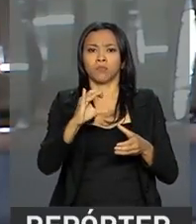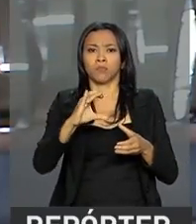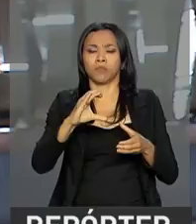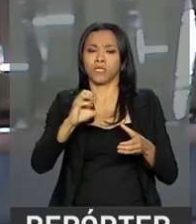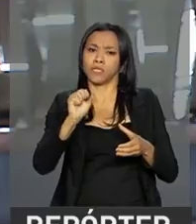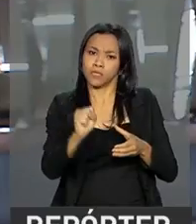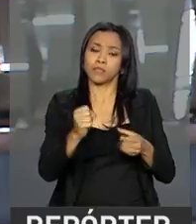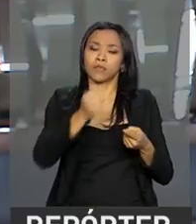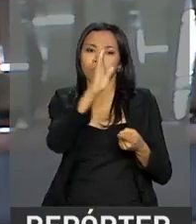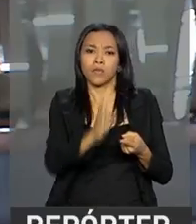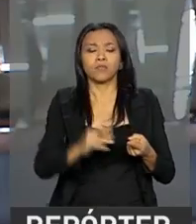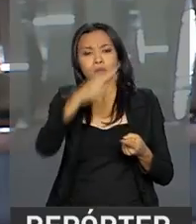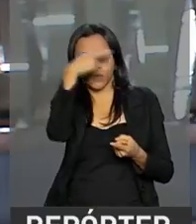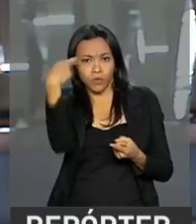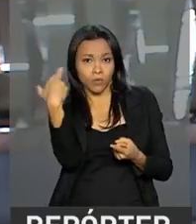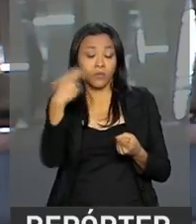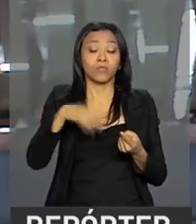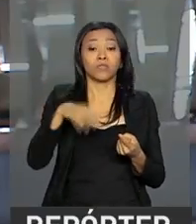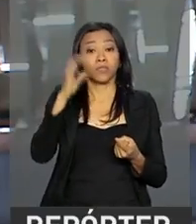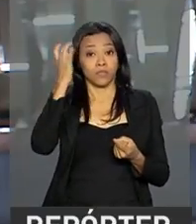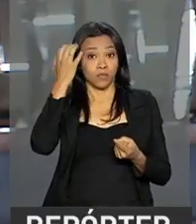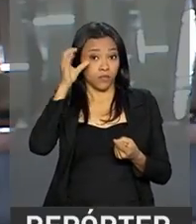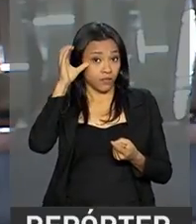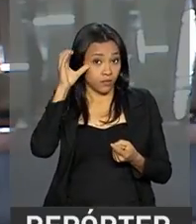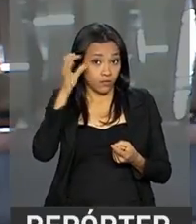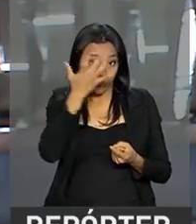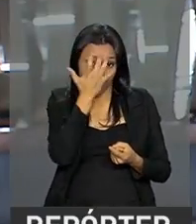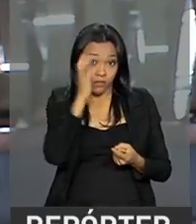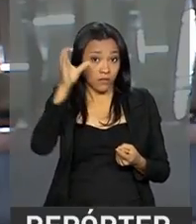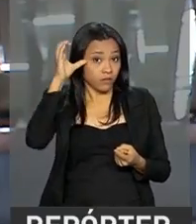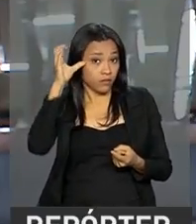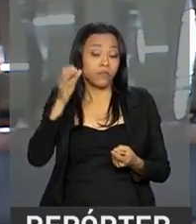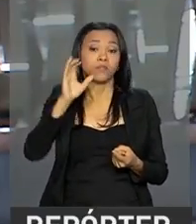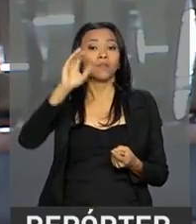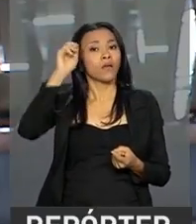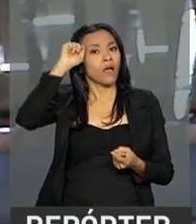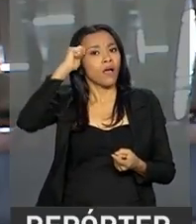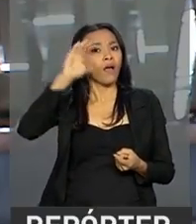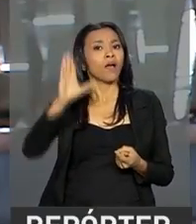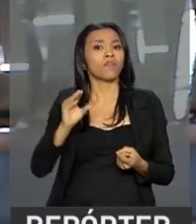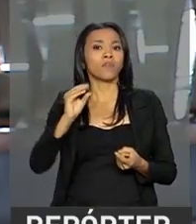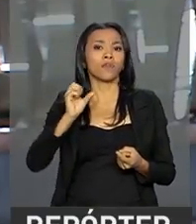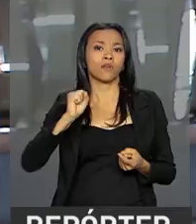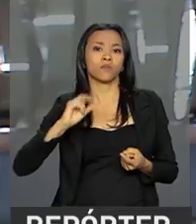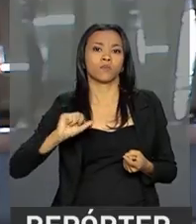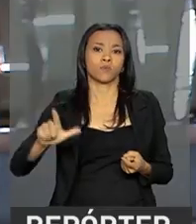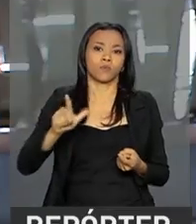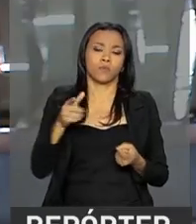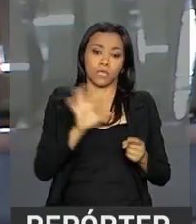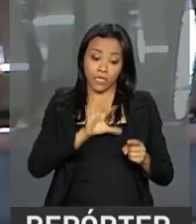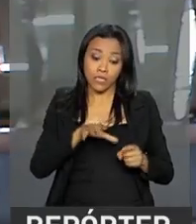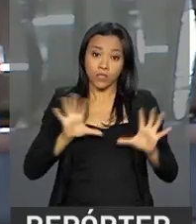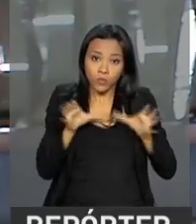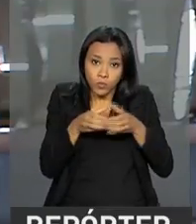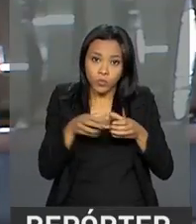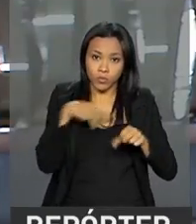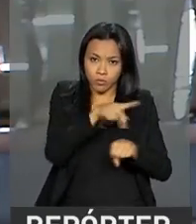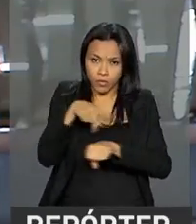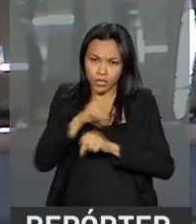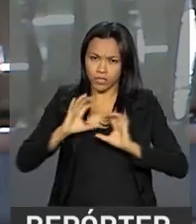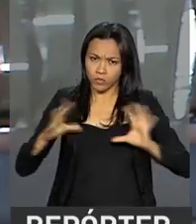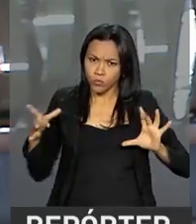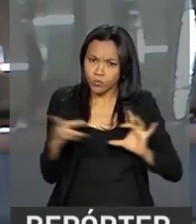índia china e áfrica do sul temer disse que os países do brics estão unidos no fortalecimento